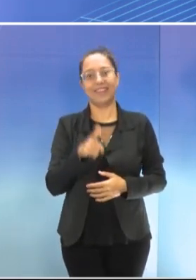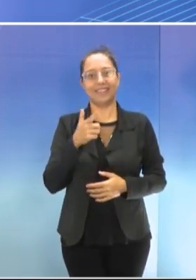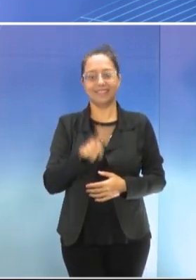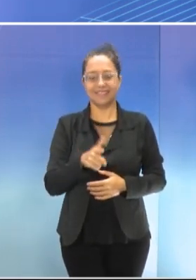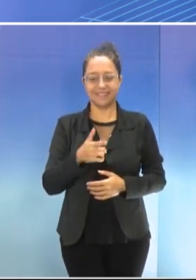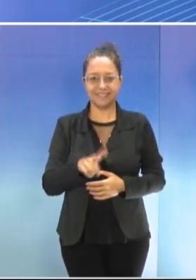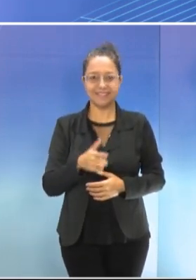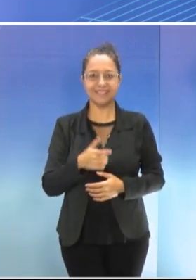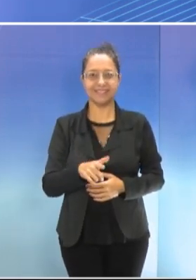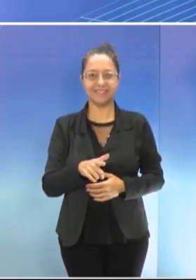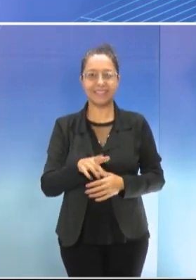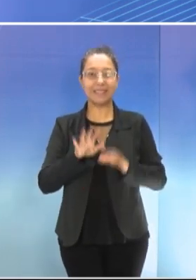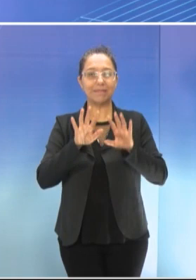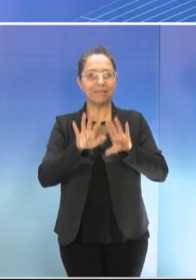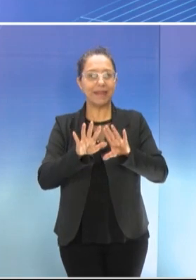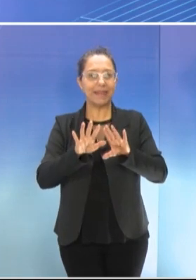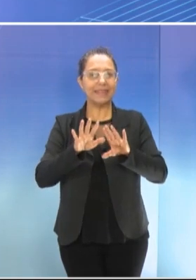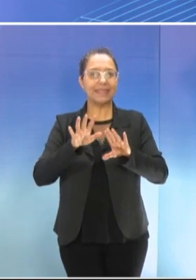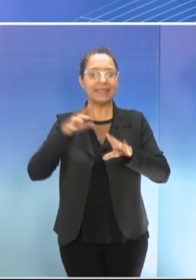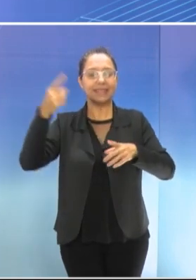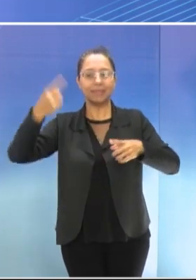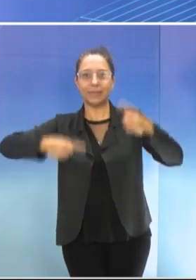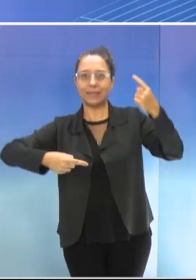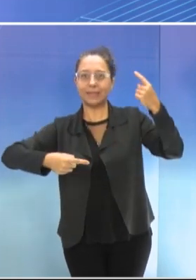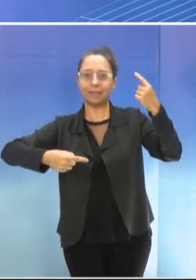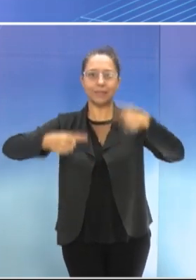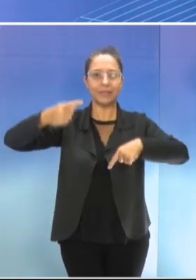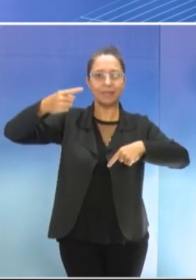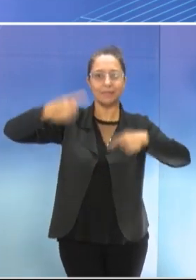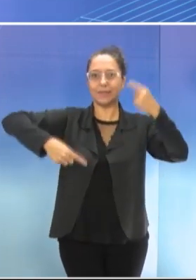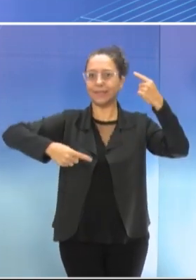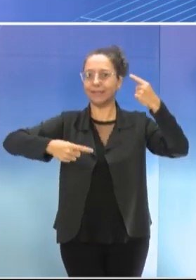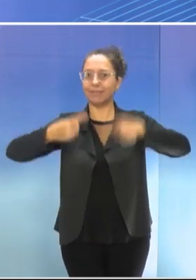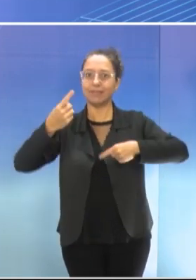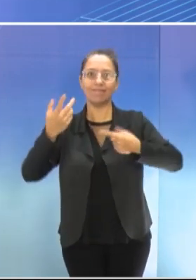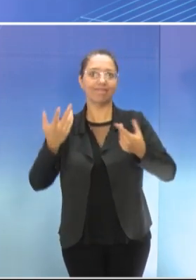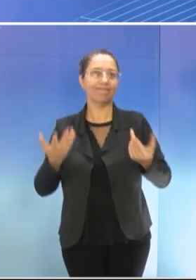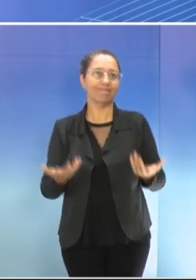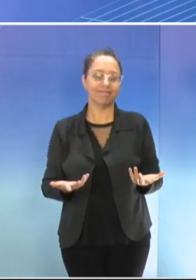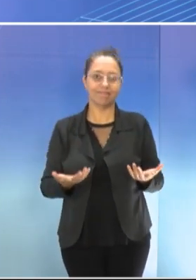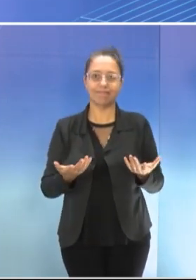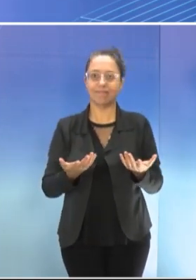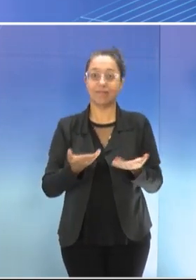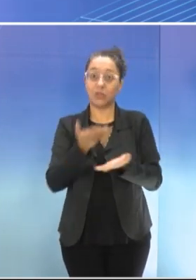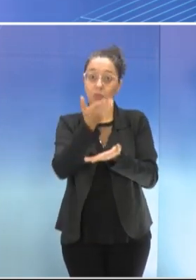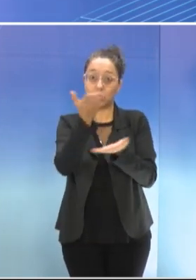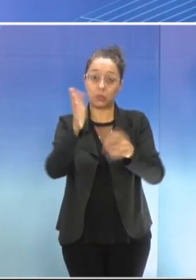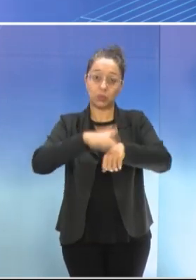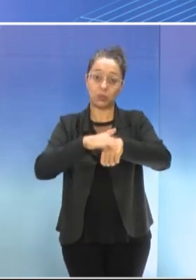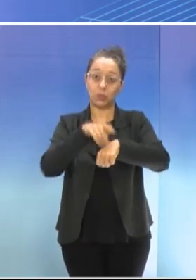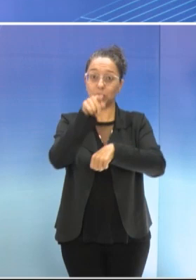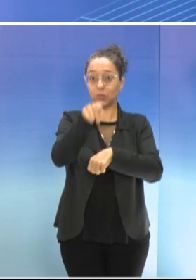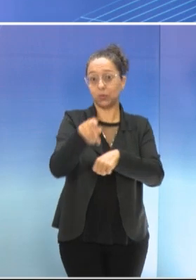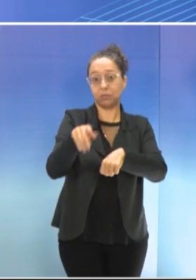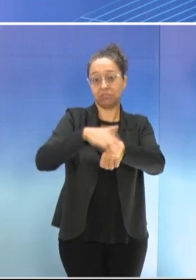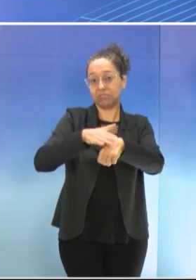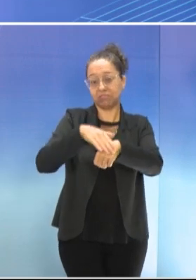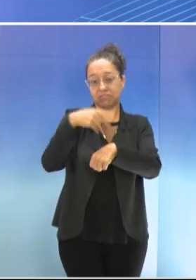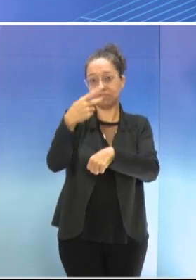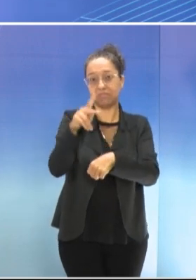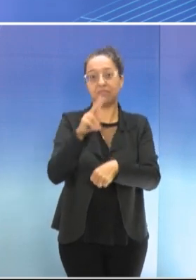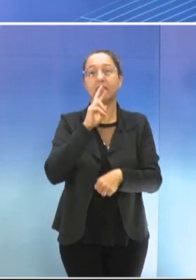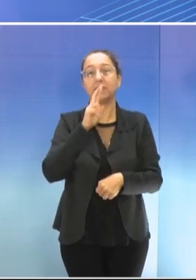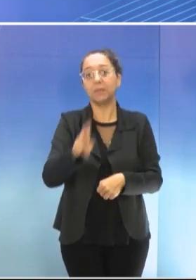não existe resposta certa em filosofia. São dialéticas, cada um argumenta e fica aí,